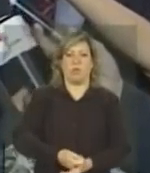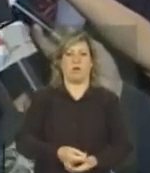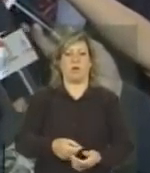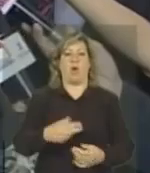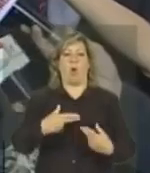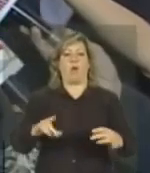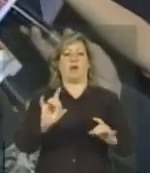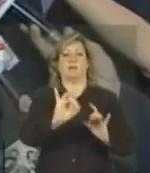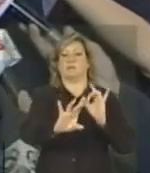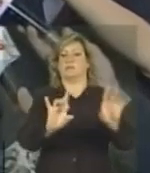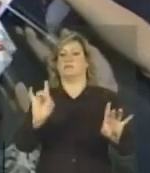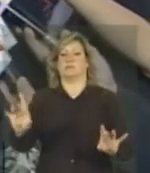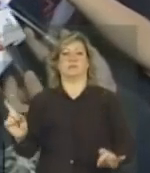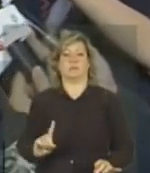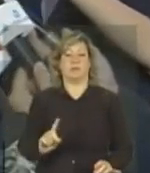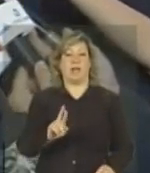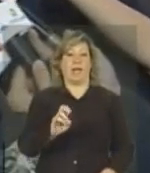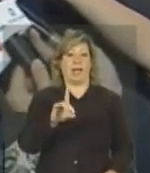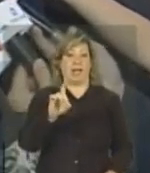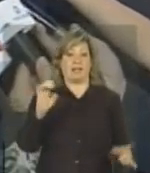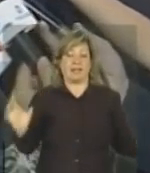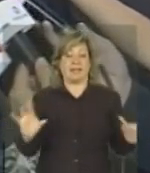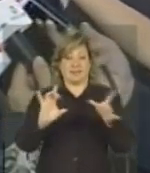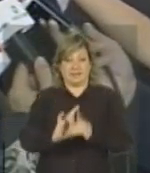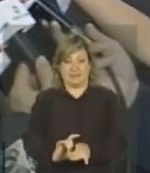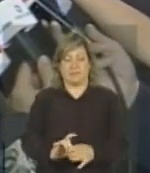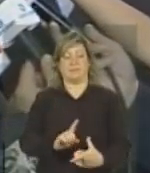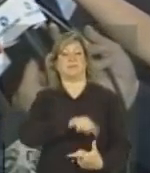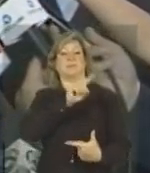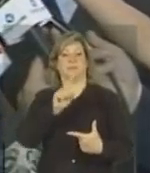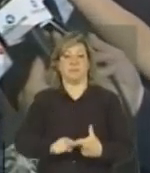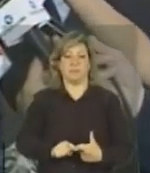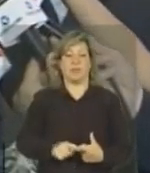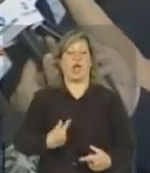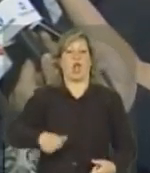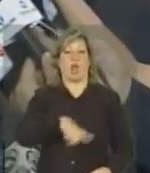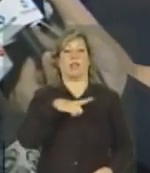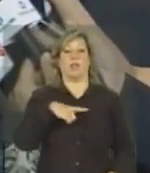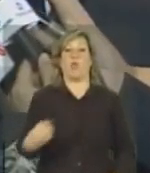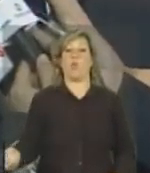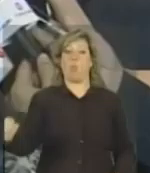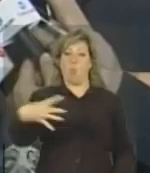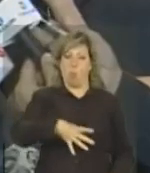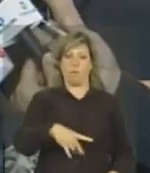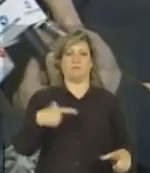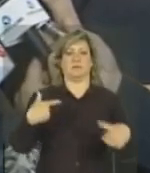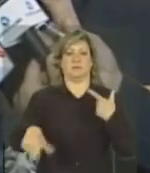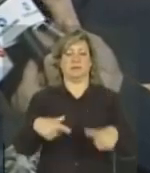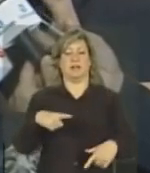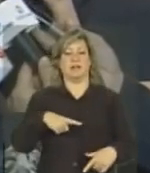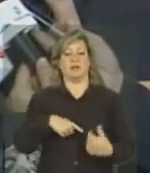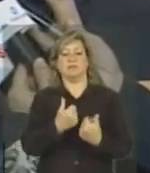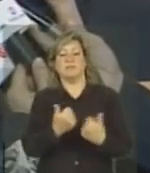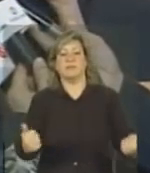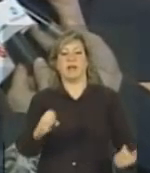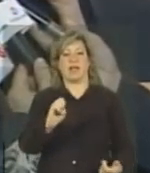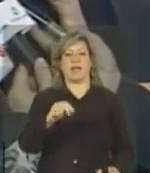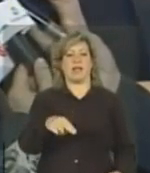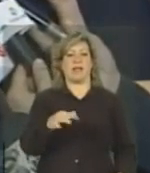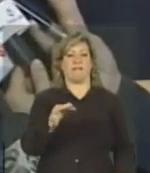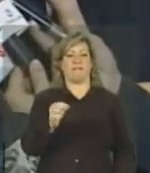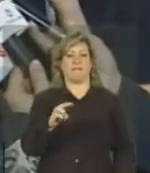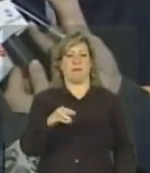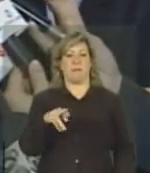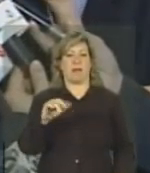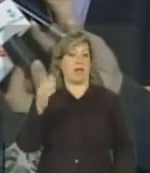Nós vamos financiar redes integradas. Segundo, nós temos novos serviços. Temos a enfermaria especializada de álcool e drogas,